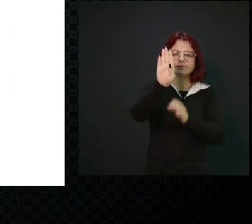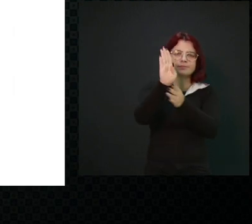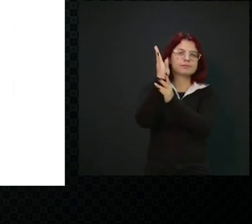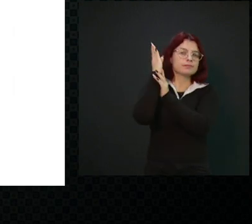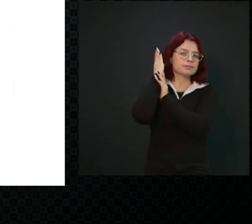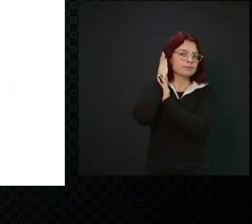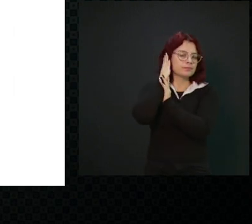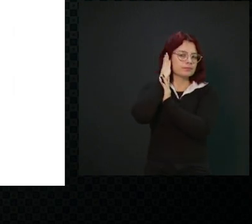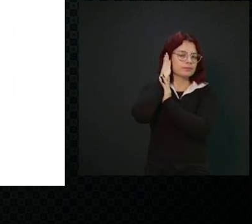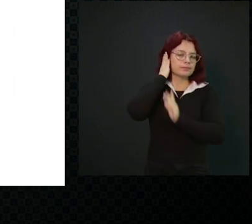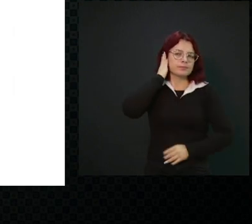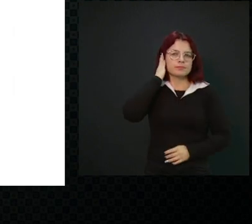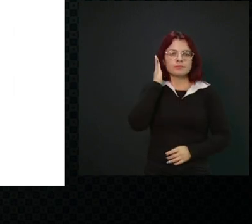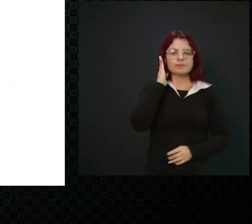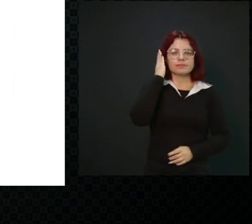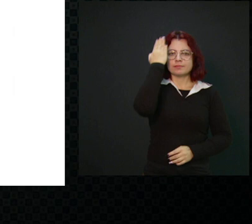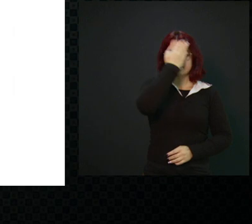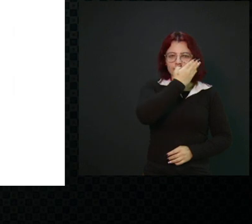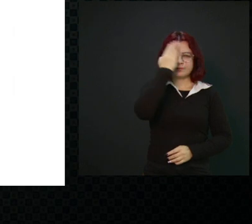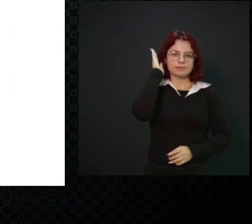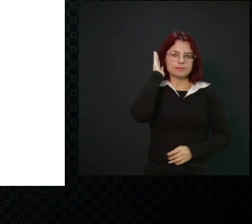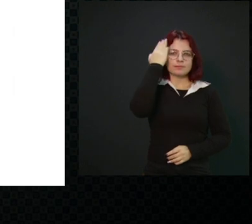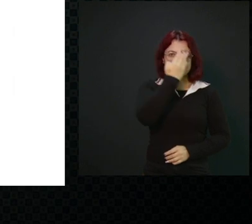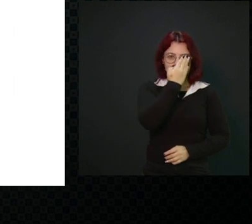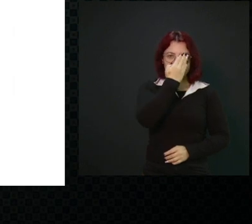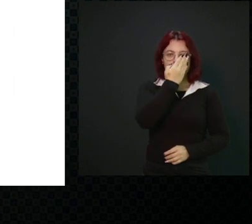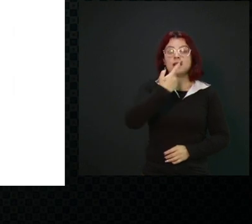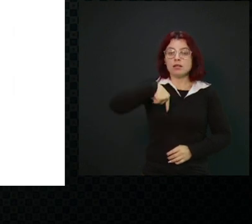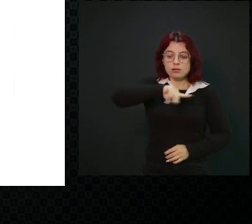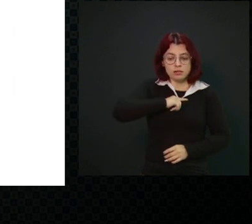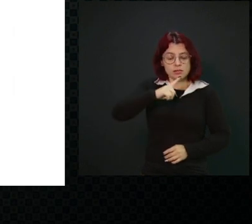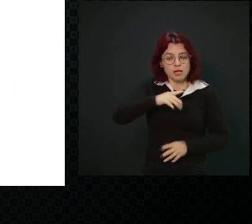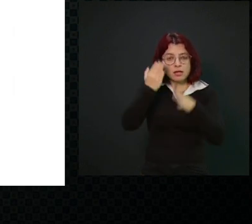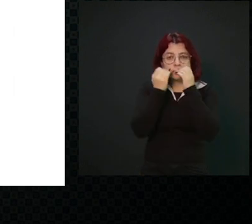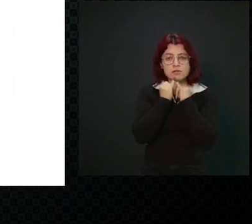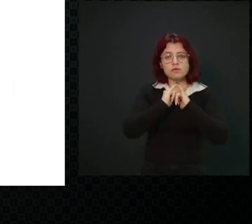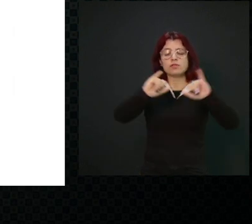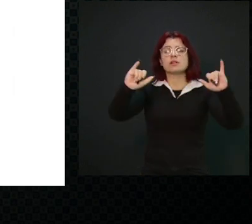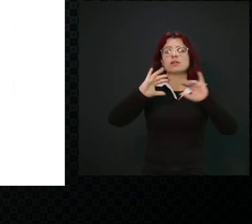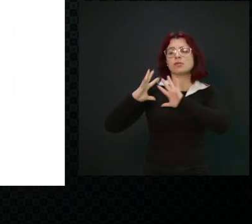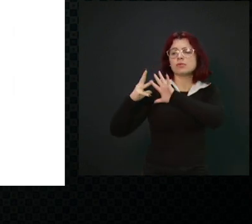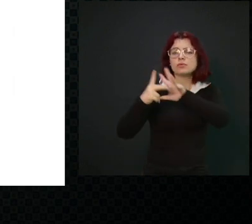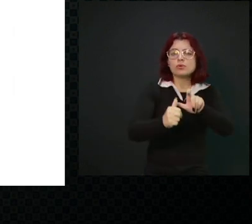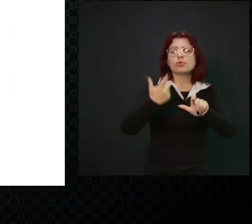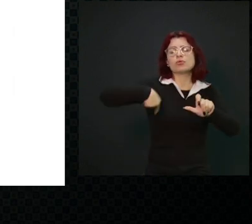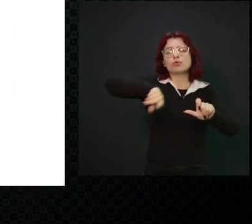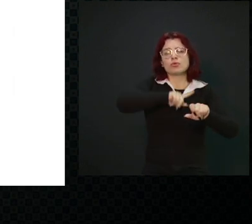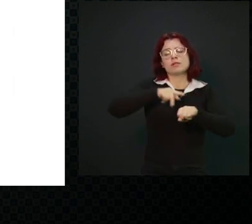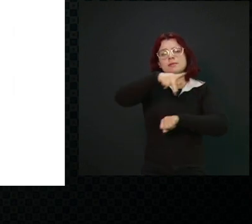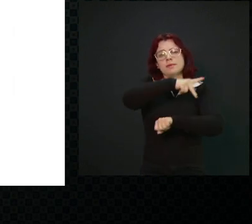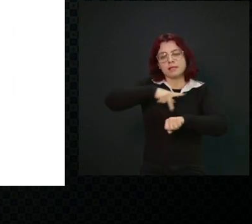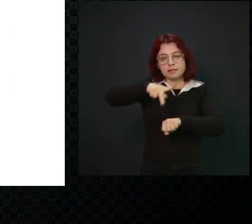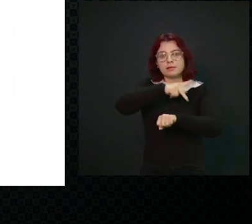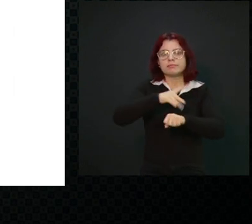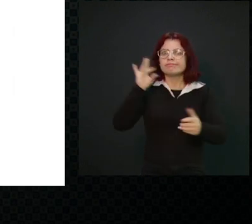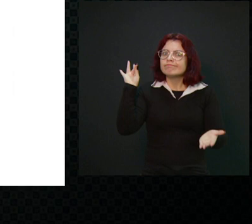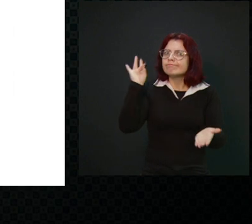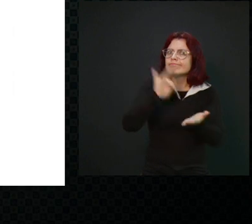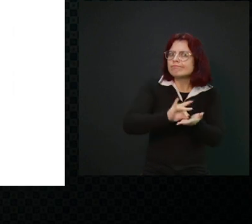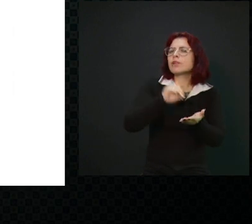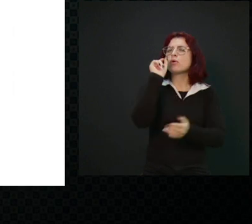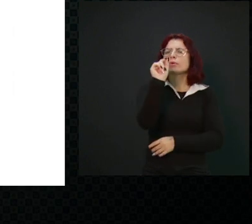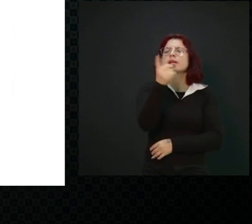este é um sinal que nós estamos amplamente divulgando em todo o nosso país para realmente